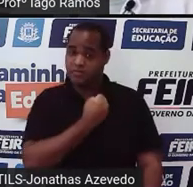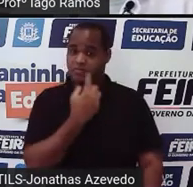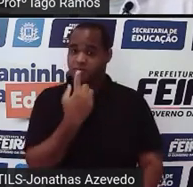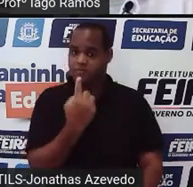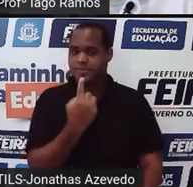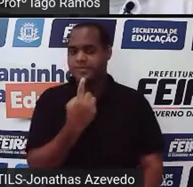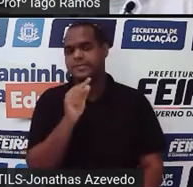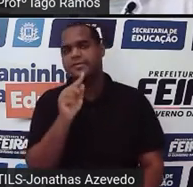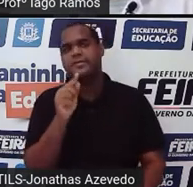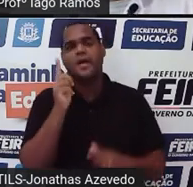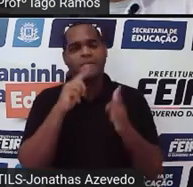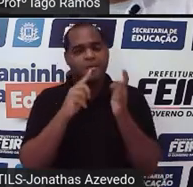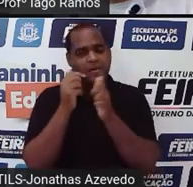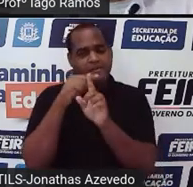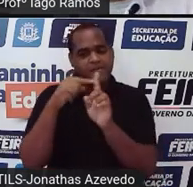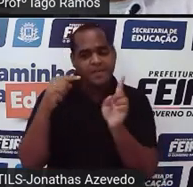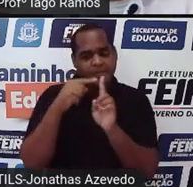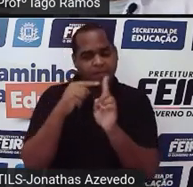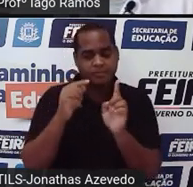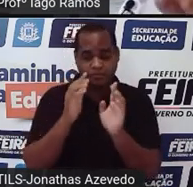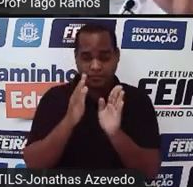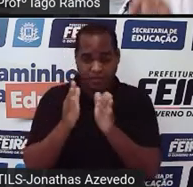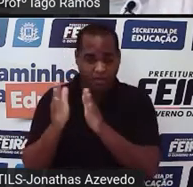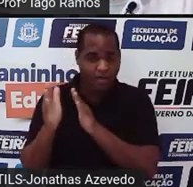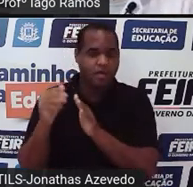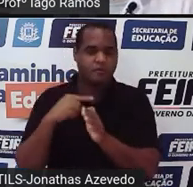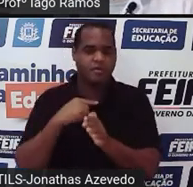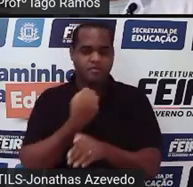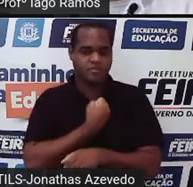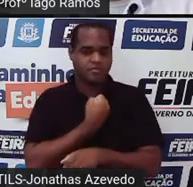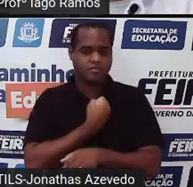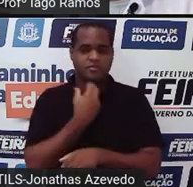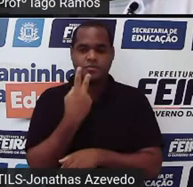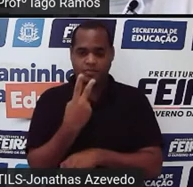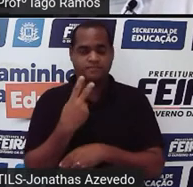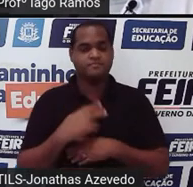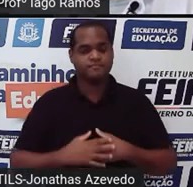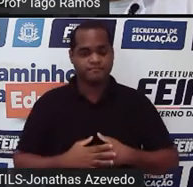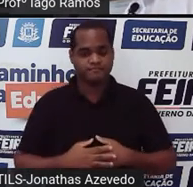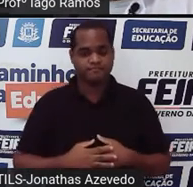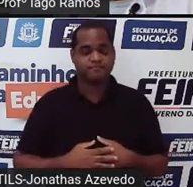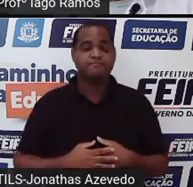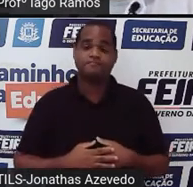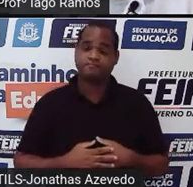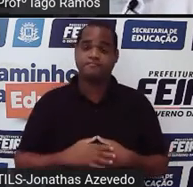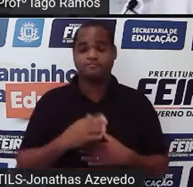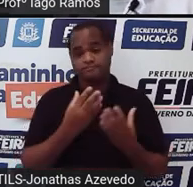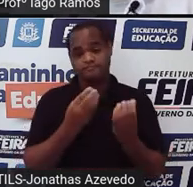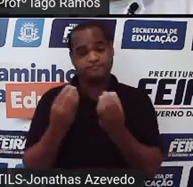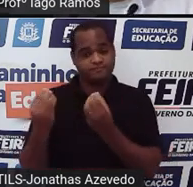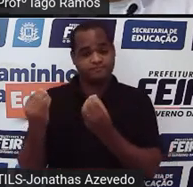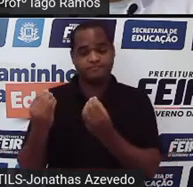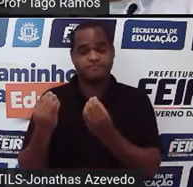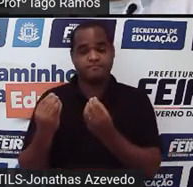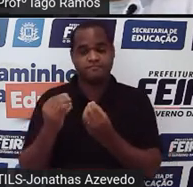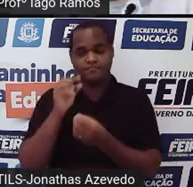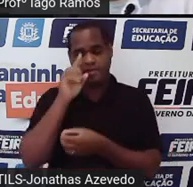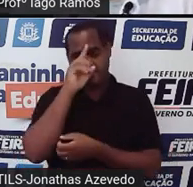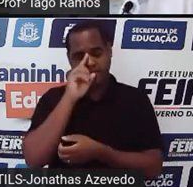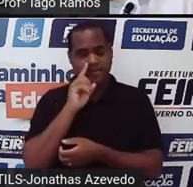mas se você entendeu metade do que a gente viu para você o número dois se é a maioria